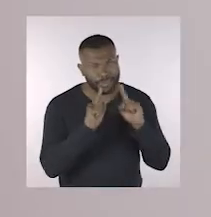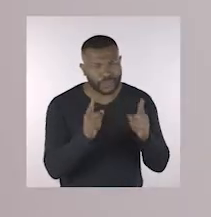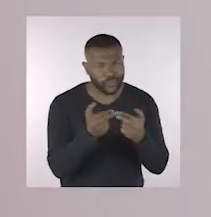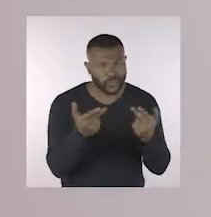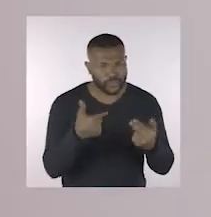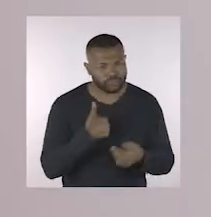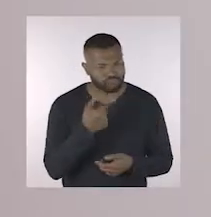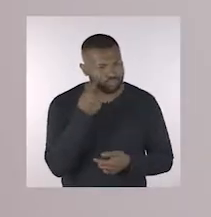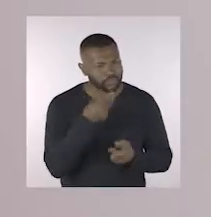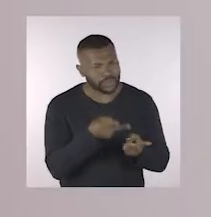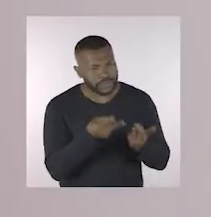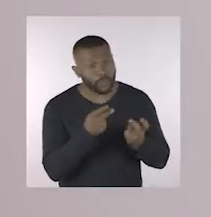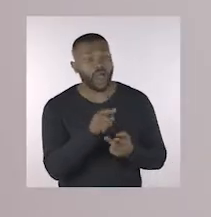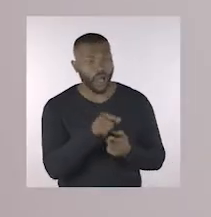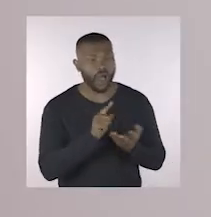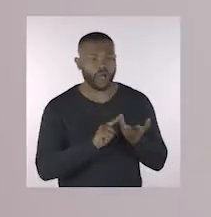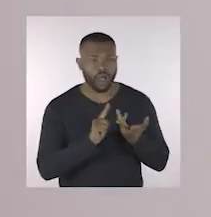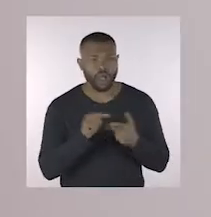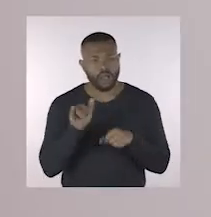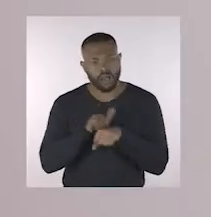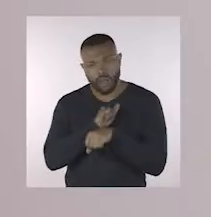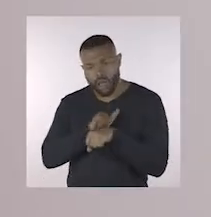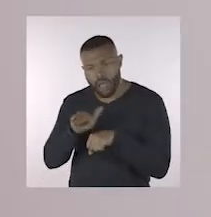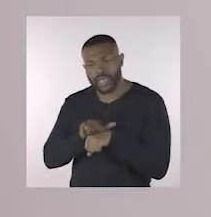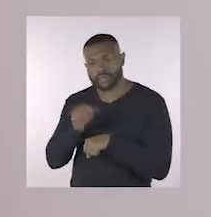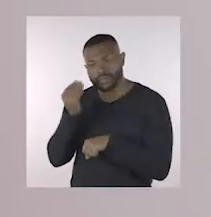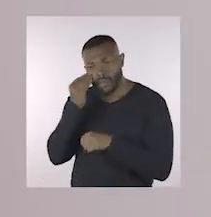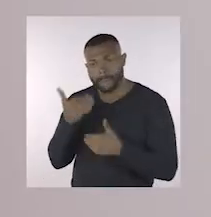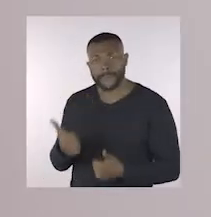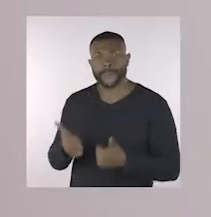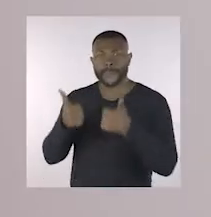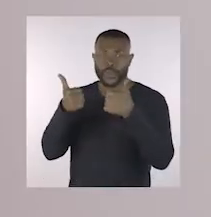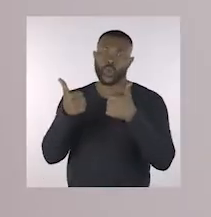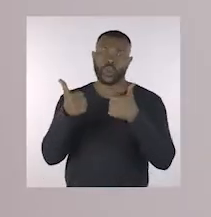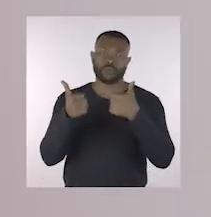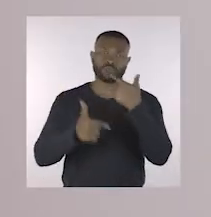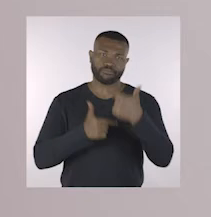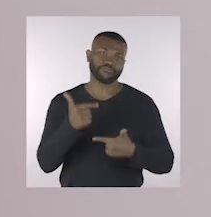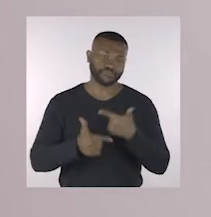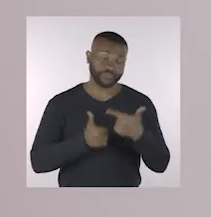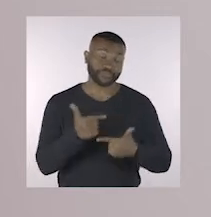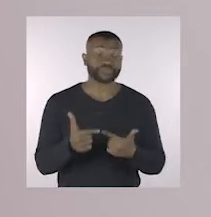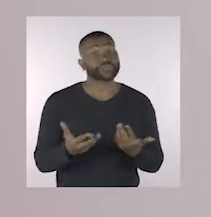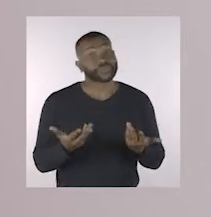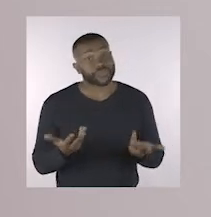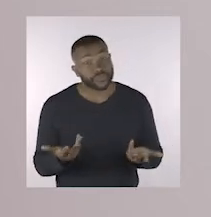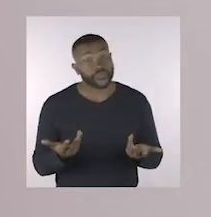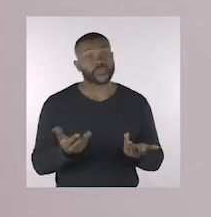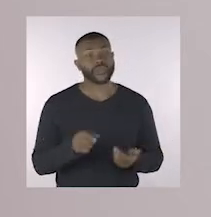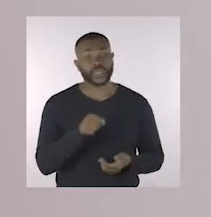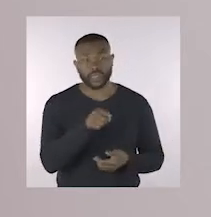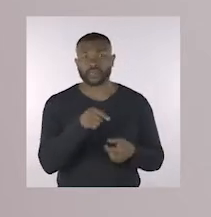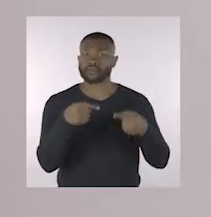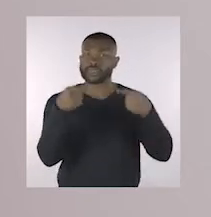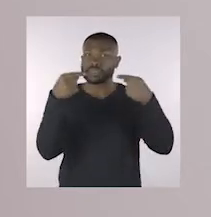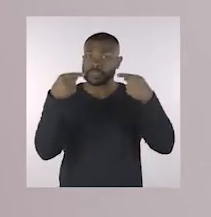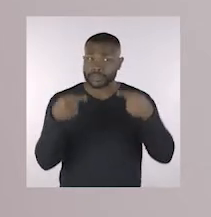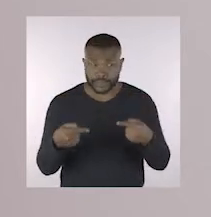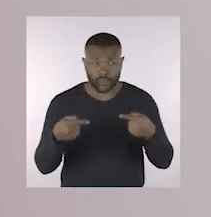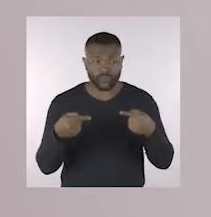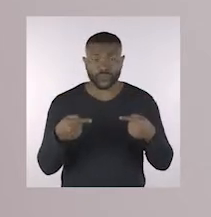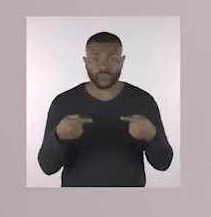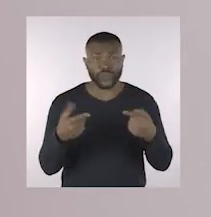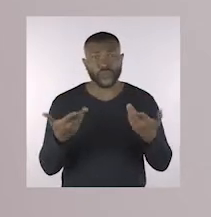paulada e a partir das pauladas a gente se organiza aprende e trabalha melhor então isso é um